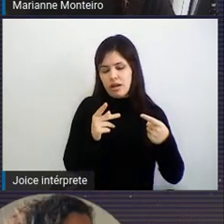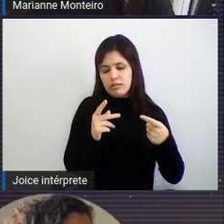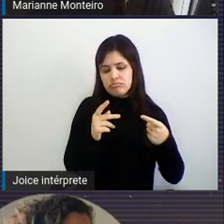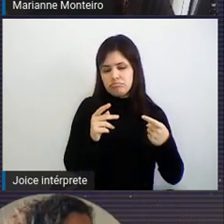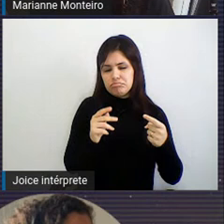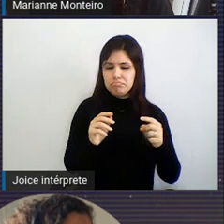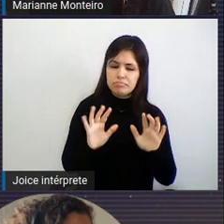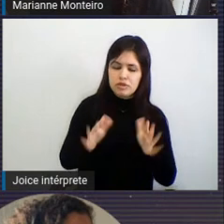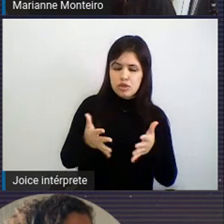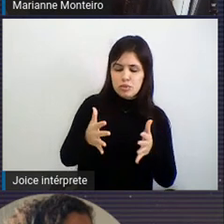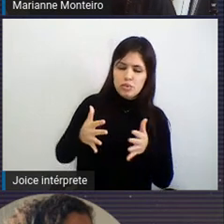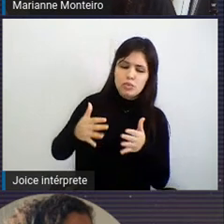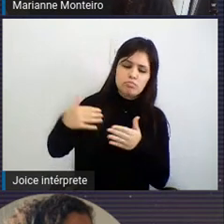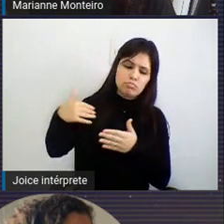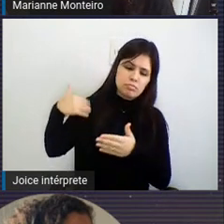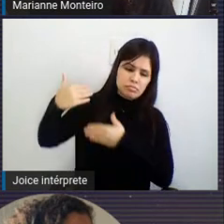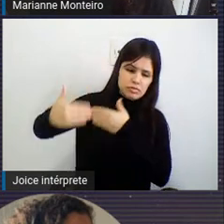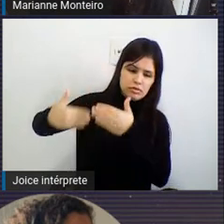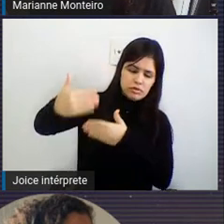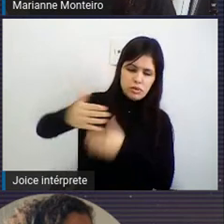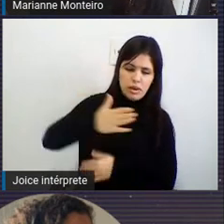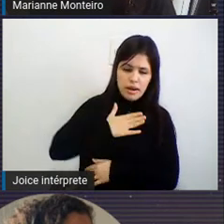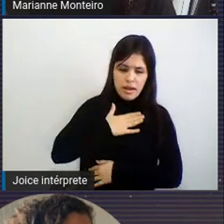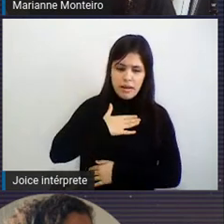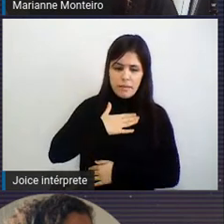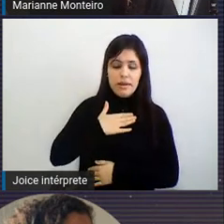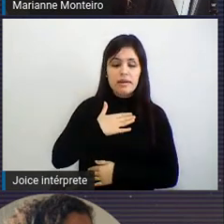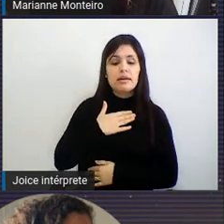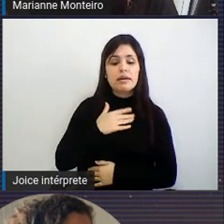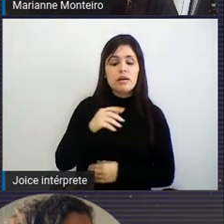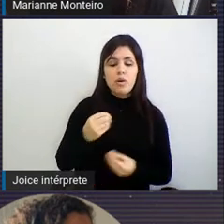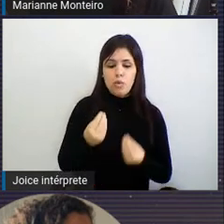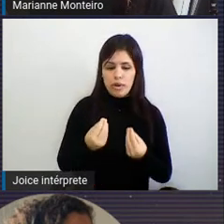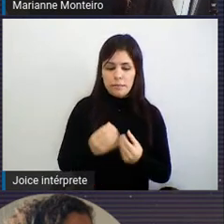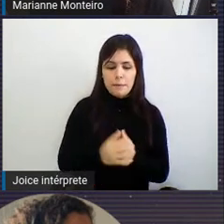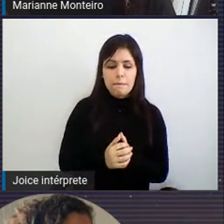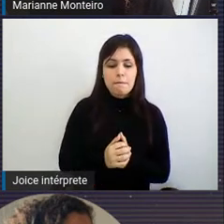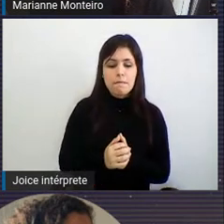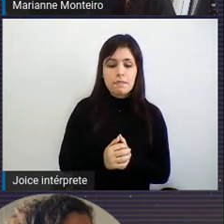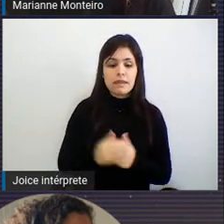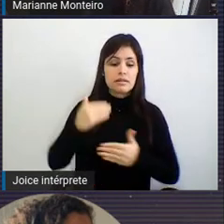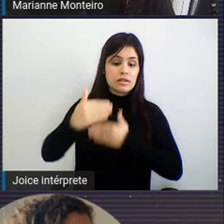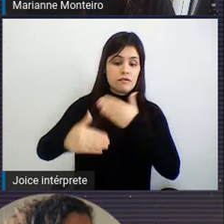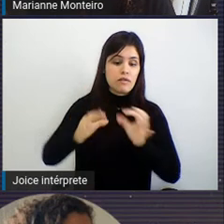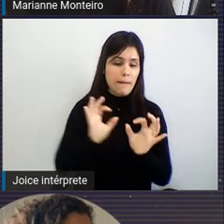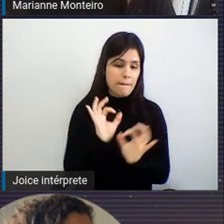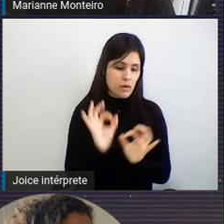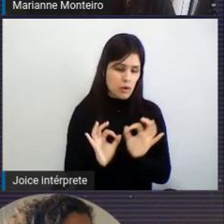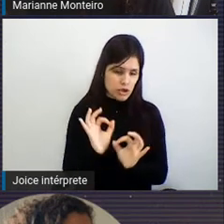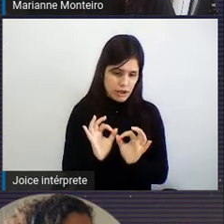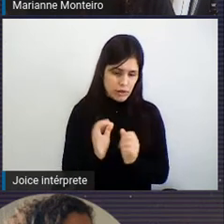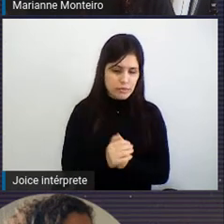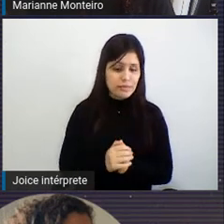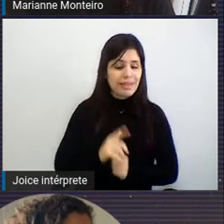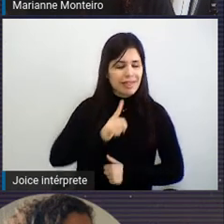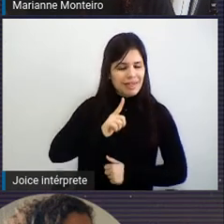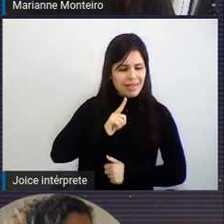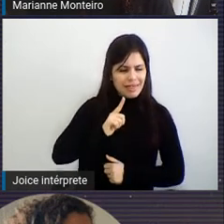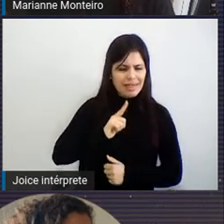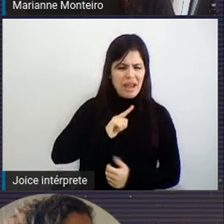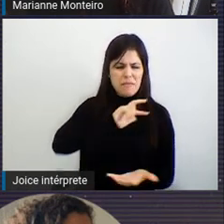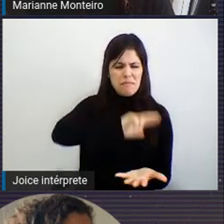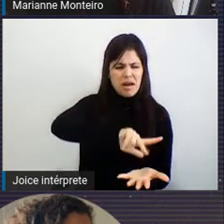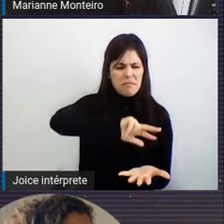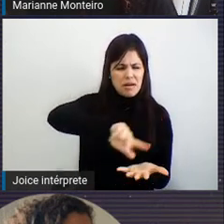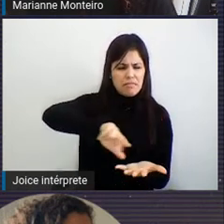sobre se envolver em projetos. Então, eu acho que existem diversas possibilidades numa graduação